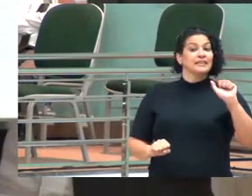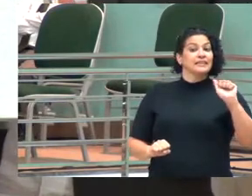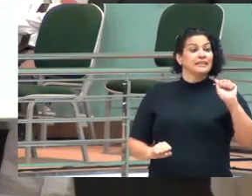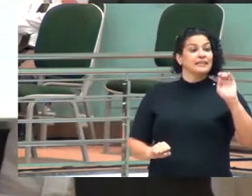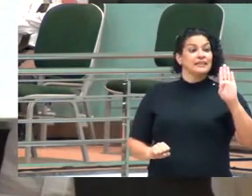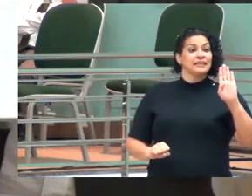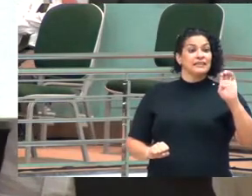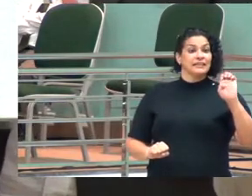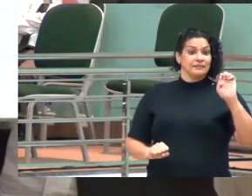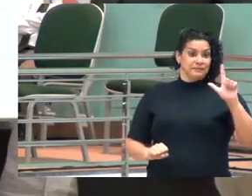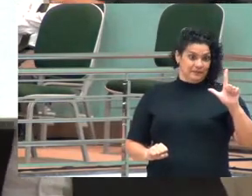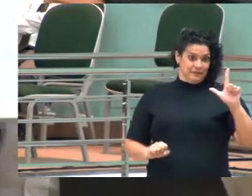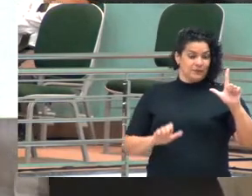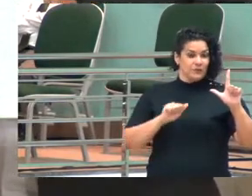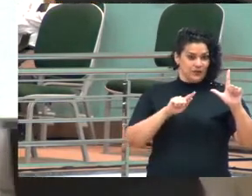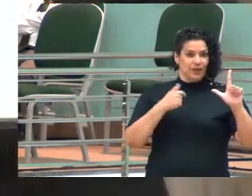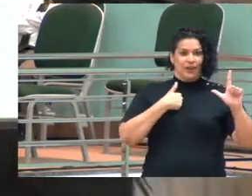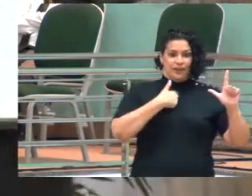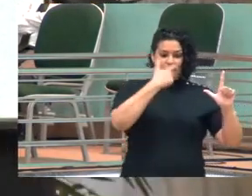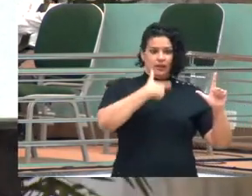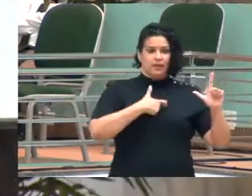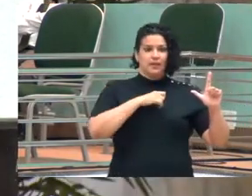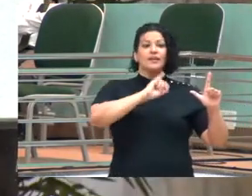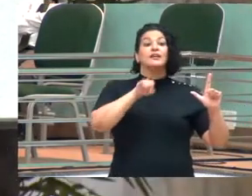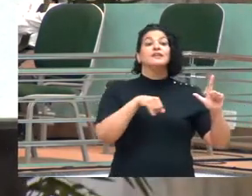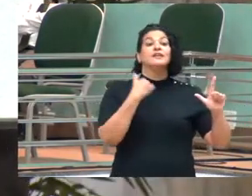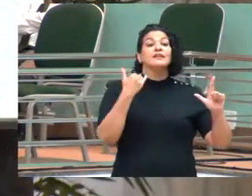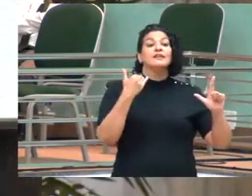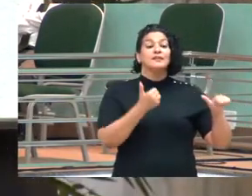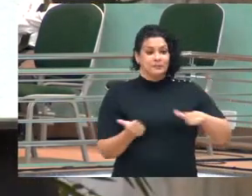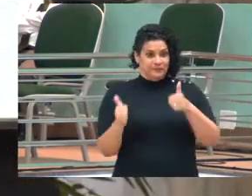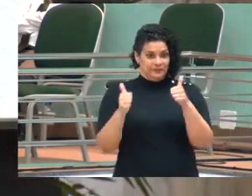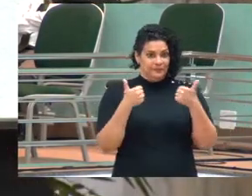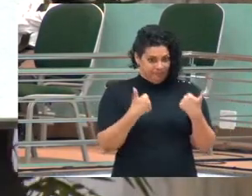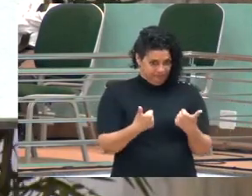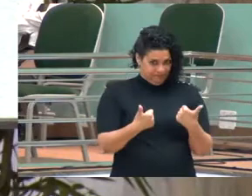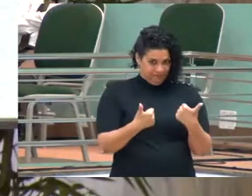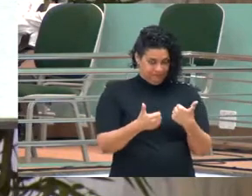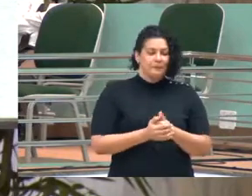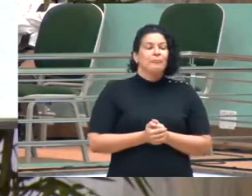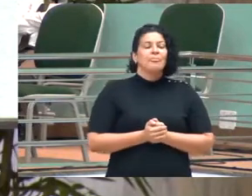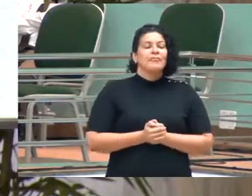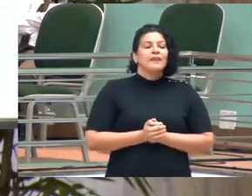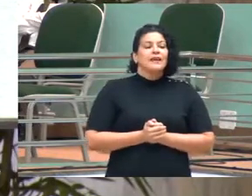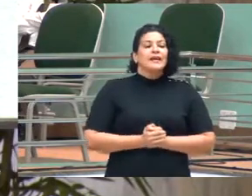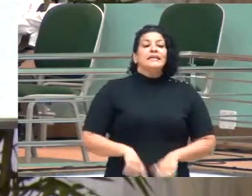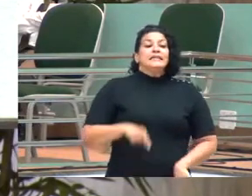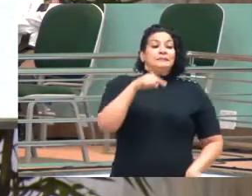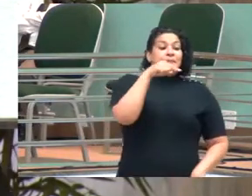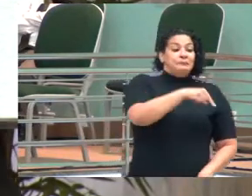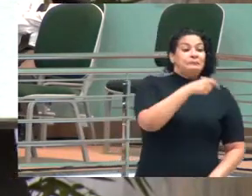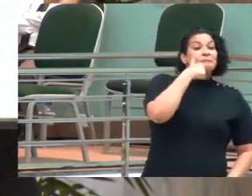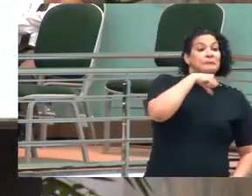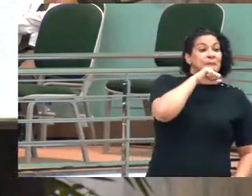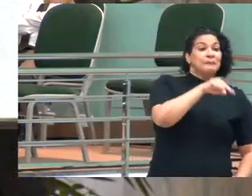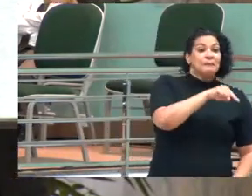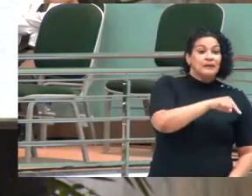Gabriel. E este anjo disse a ele que ele seria